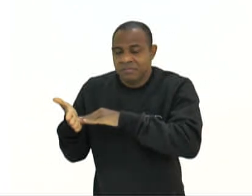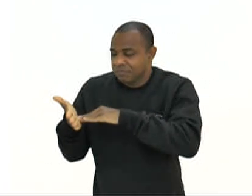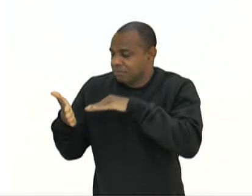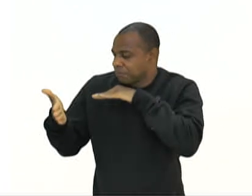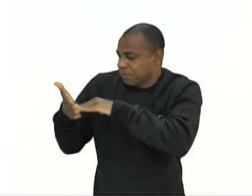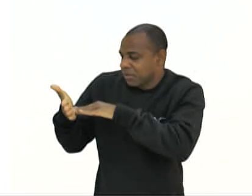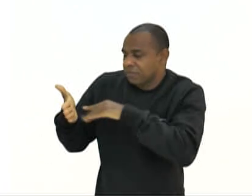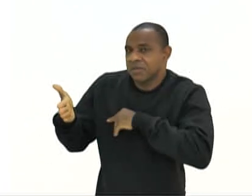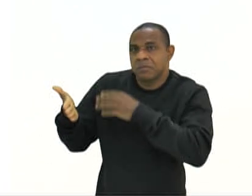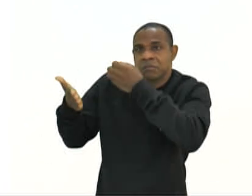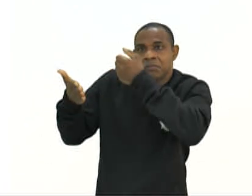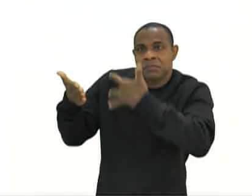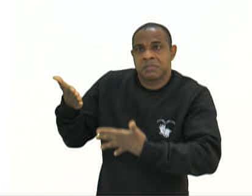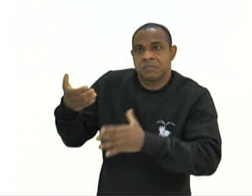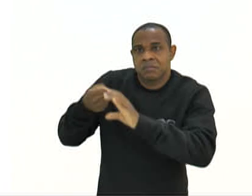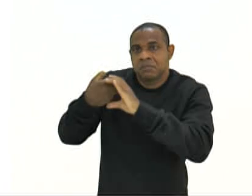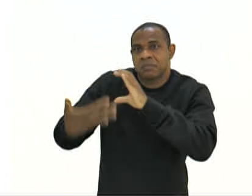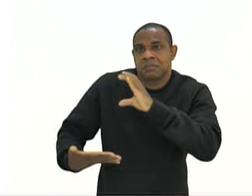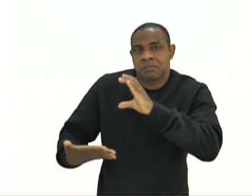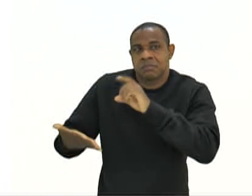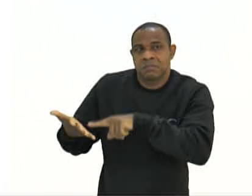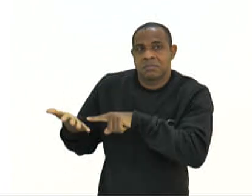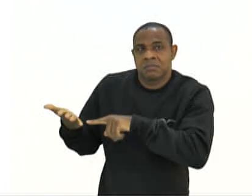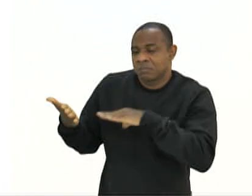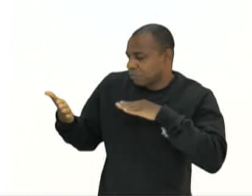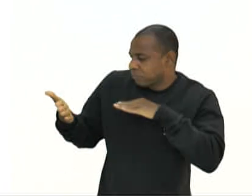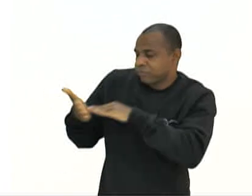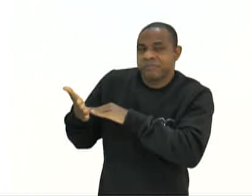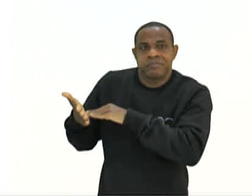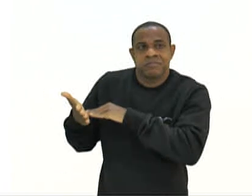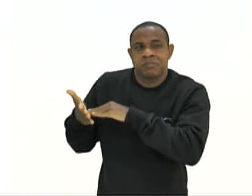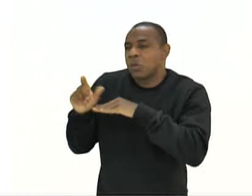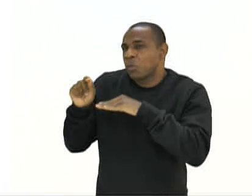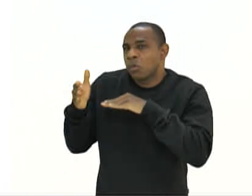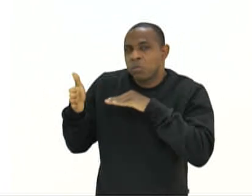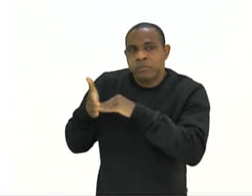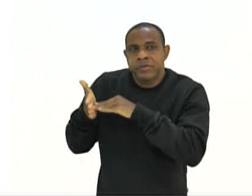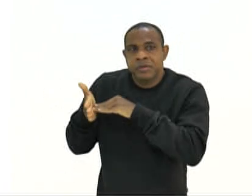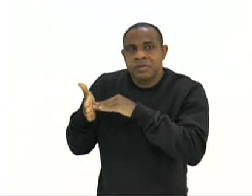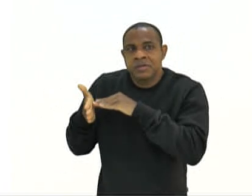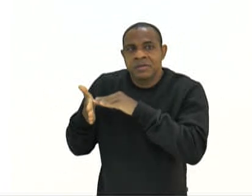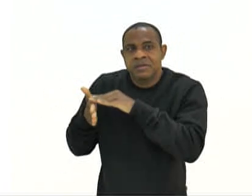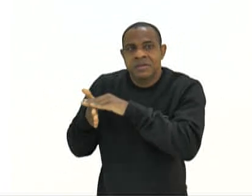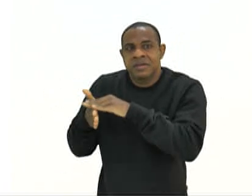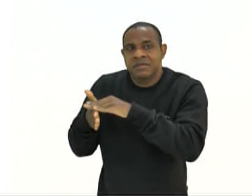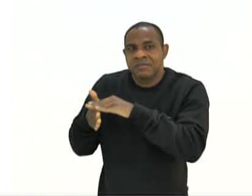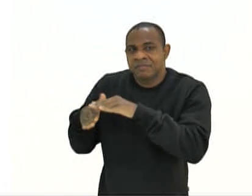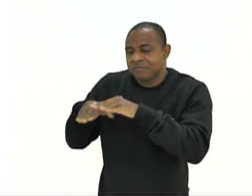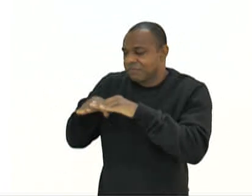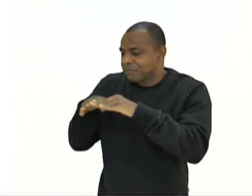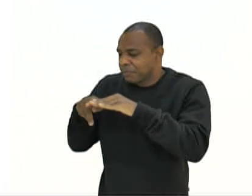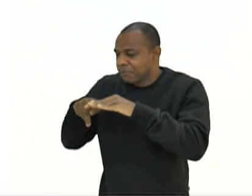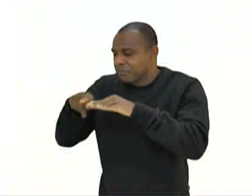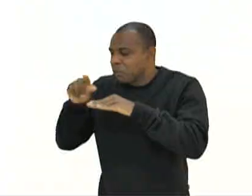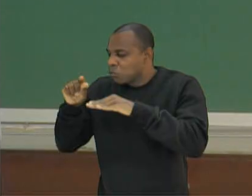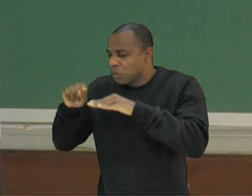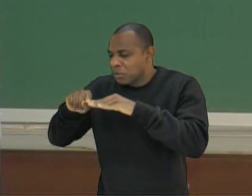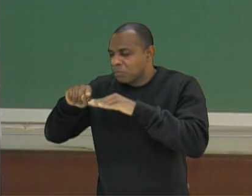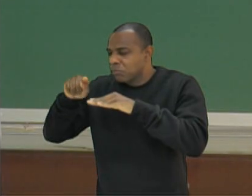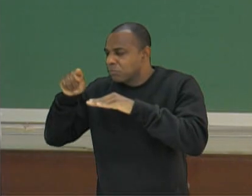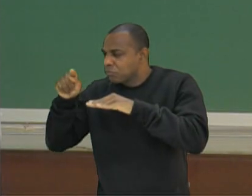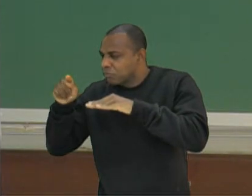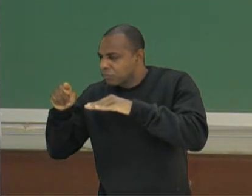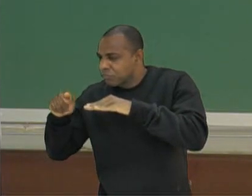ter a característica de permitir um pouco dessa passagem, e nessa passagem ele vai avançar um pouquinho, mas também vai